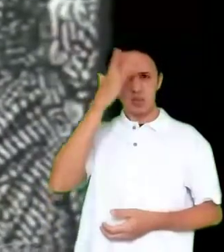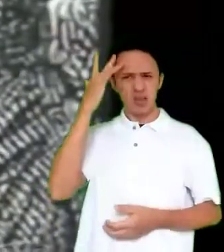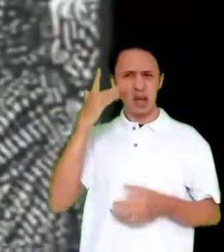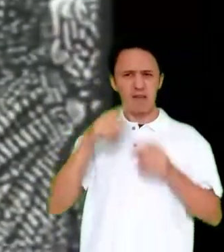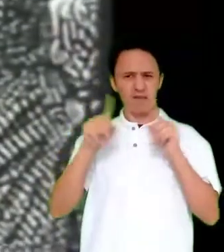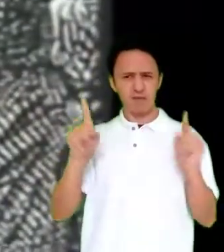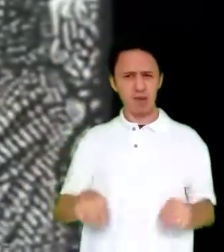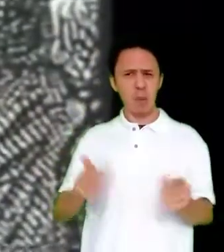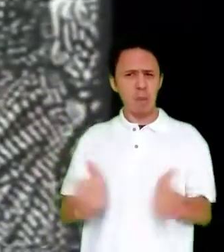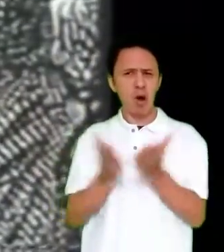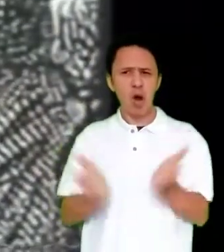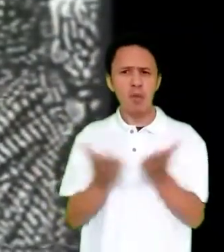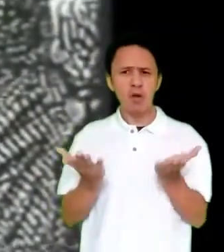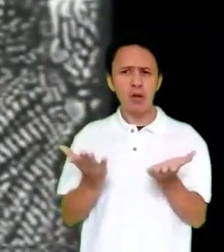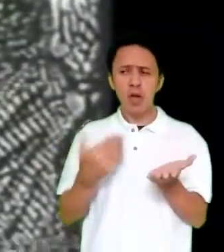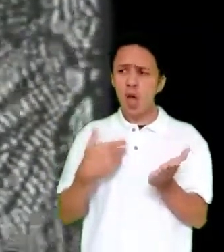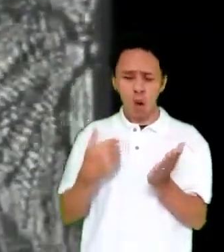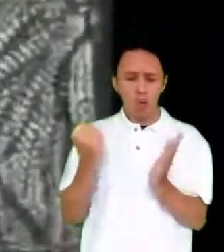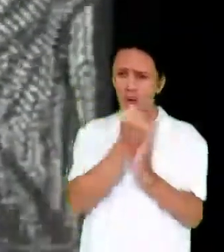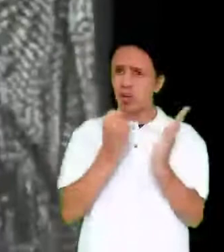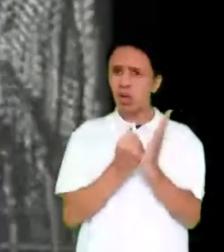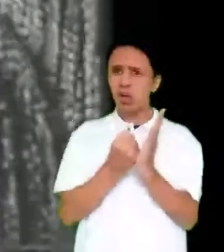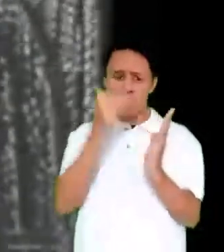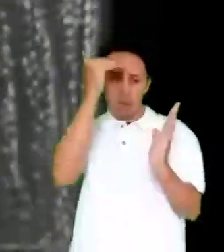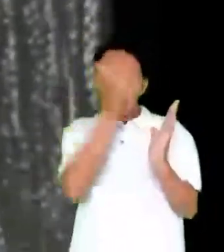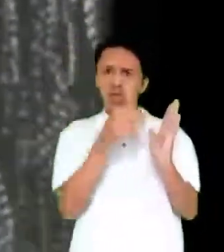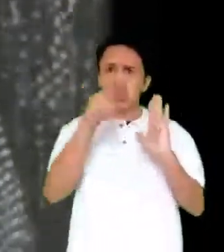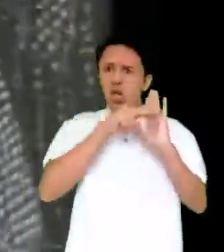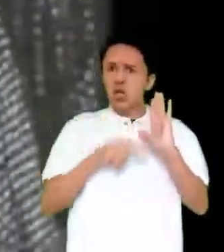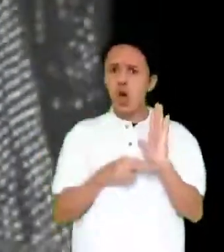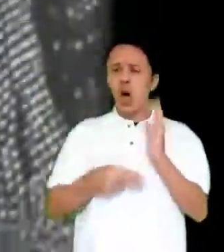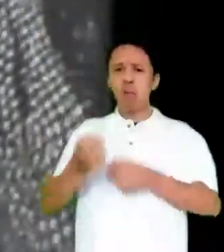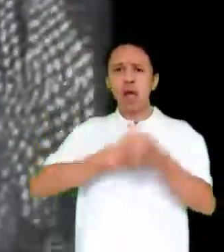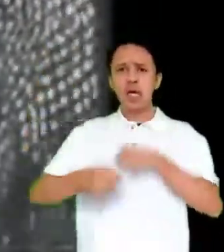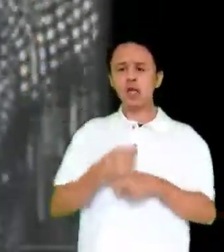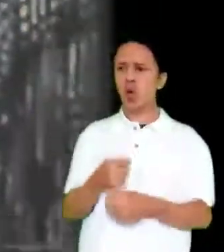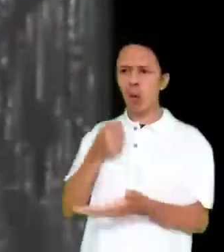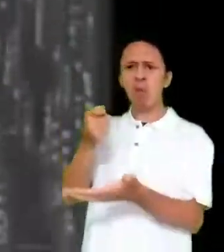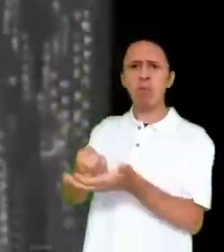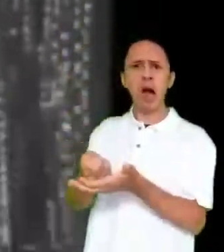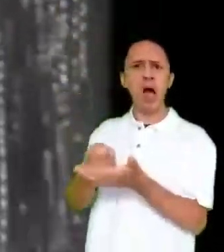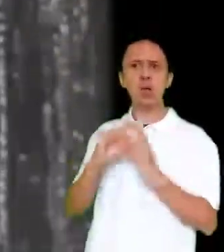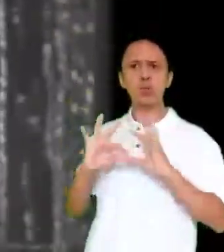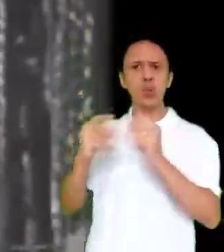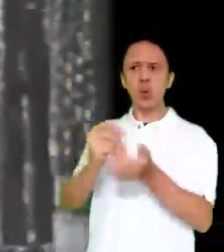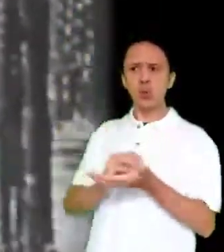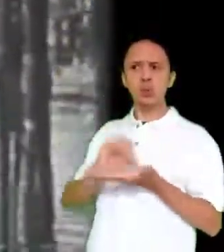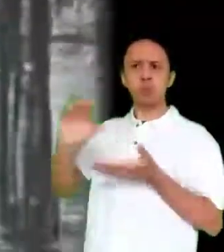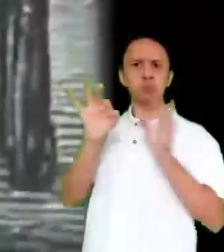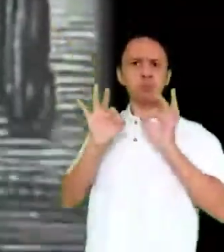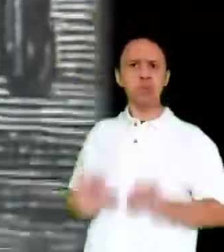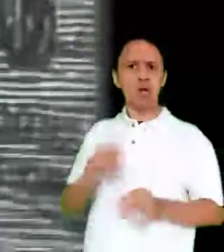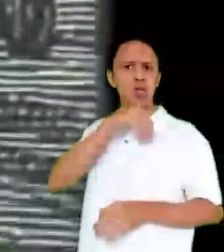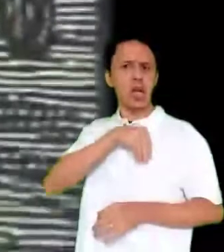Meus empregados pobres? Não os contratei de acordo com as normas do mercado? Não lhes pago, inclusive, até os centavos de